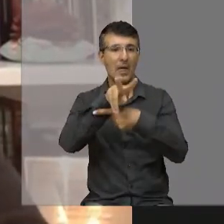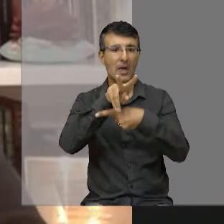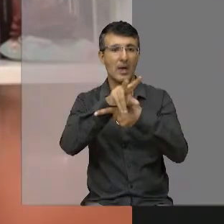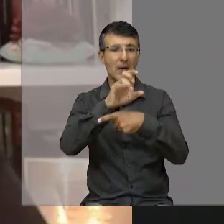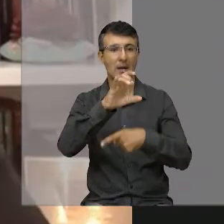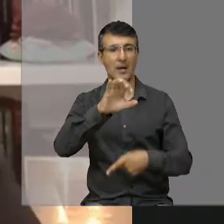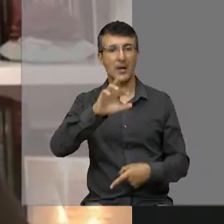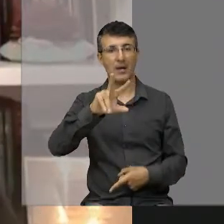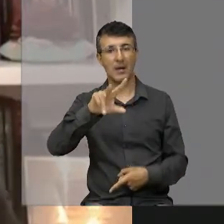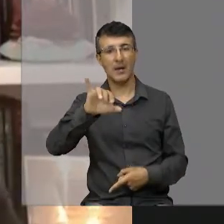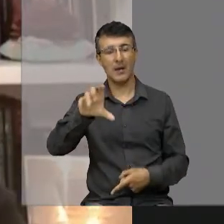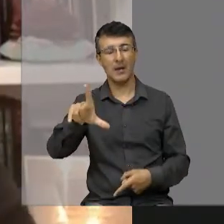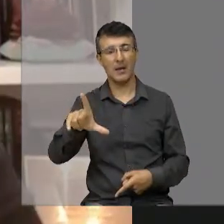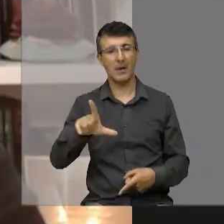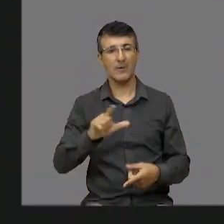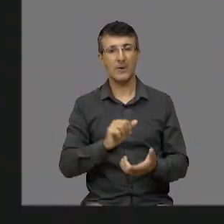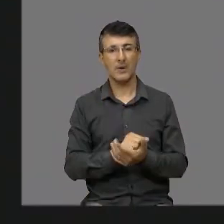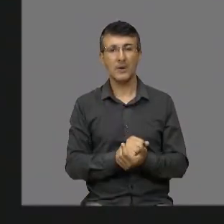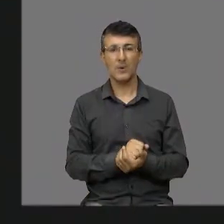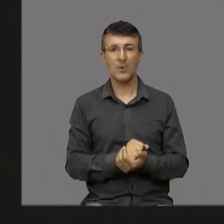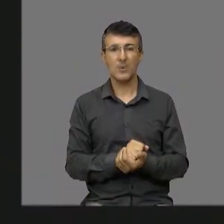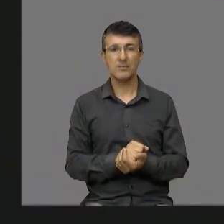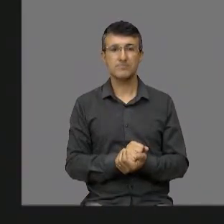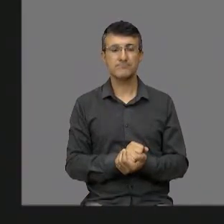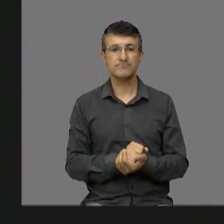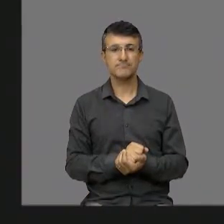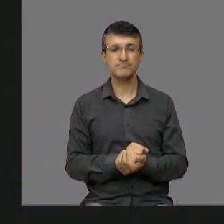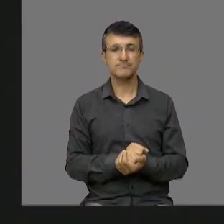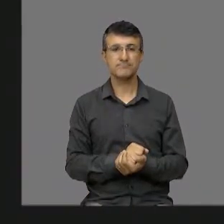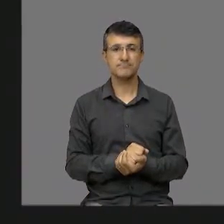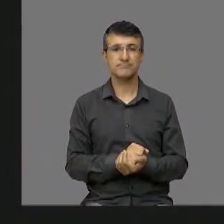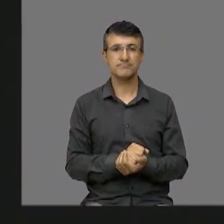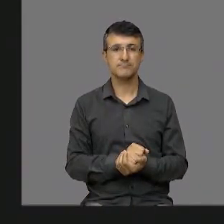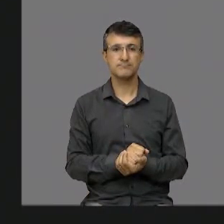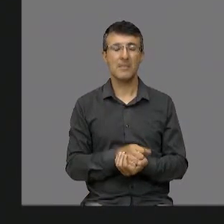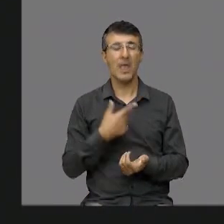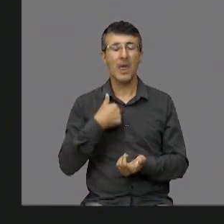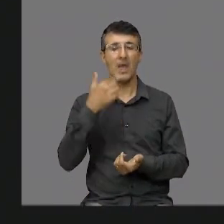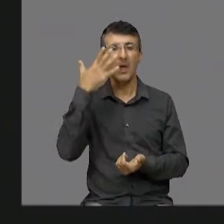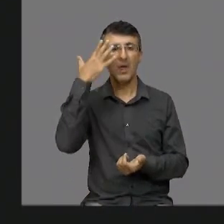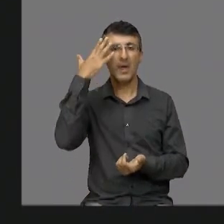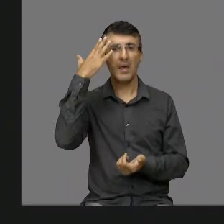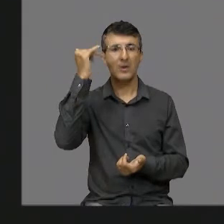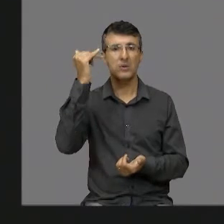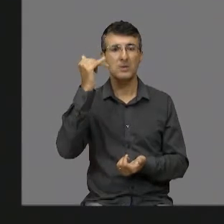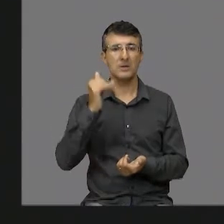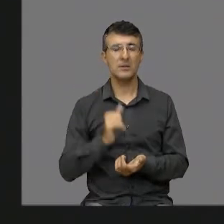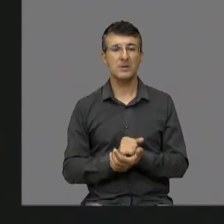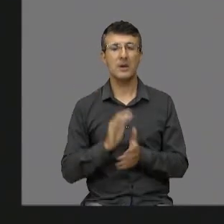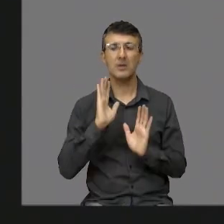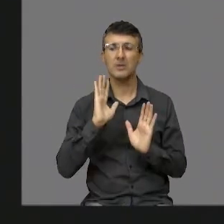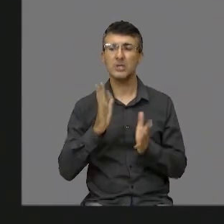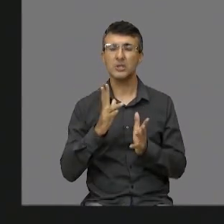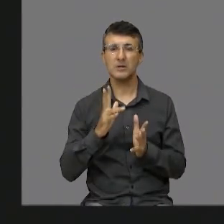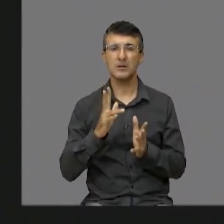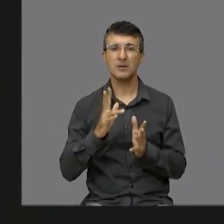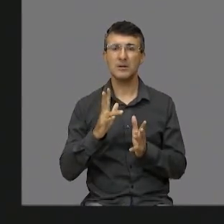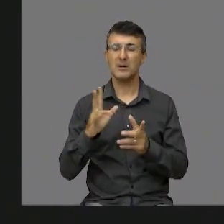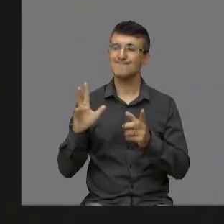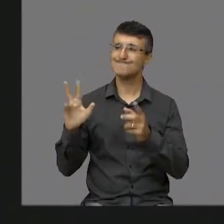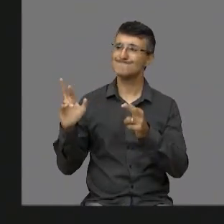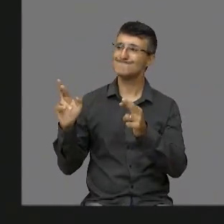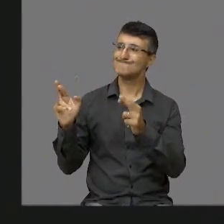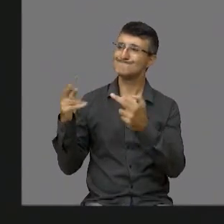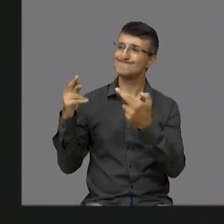doutora envia para vocês. Eu sei, e já tive muitas reclamações, de